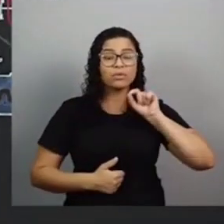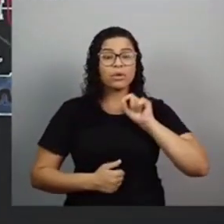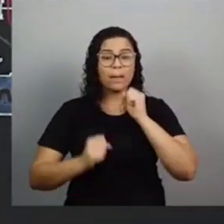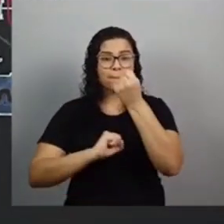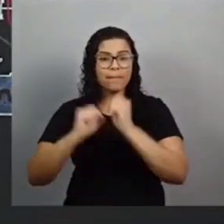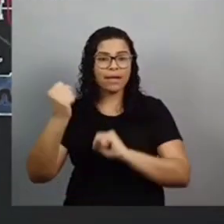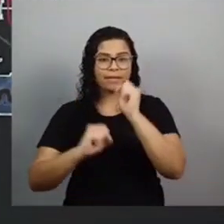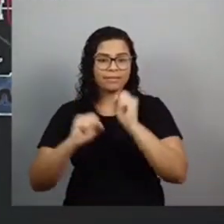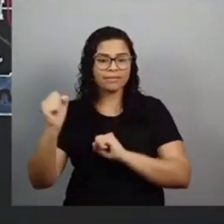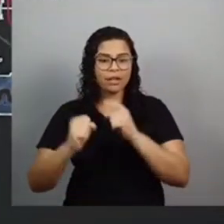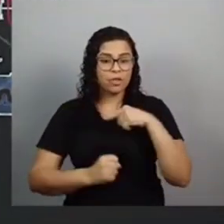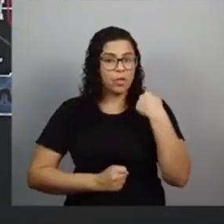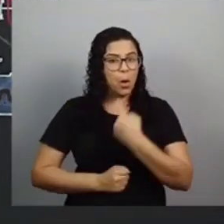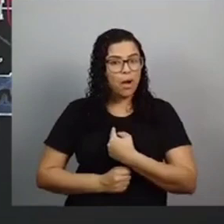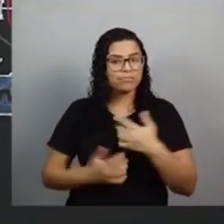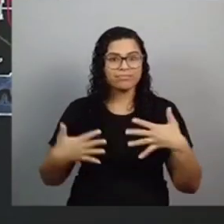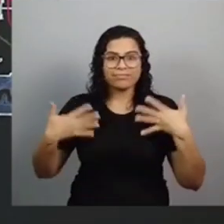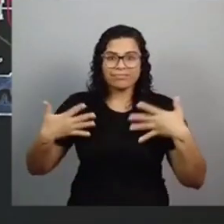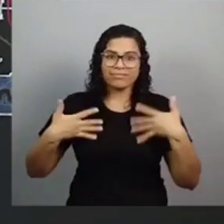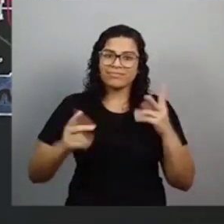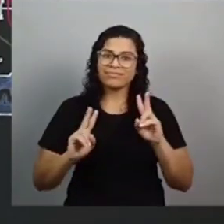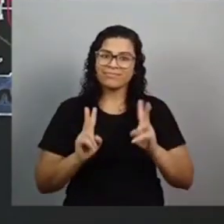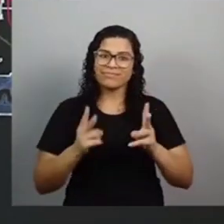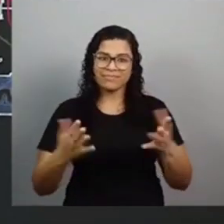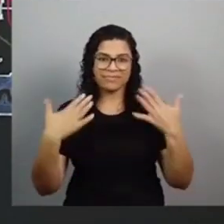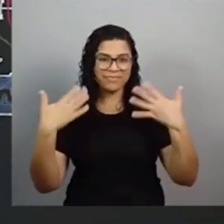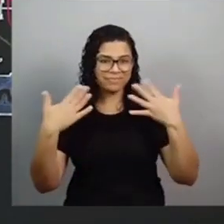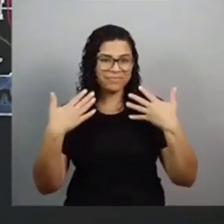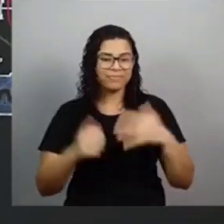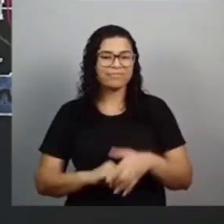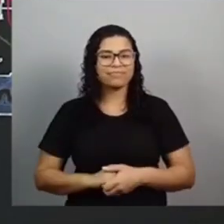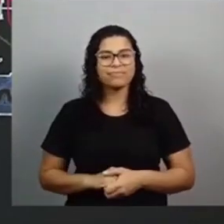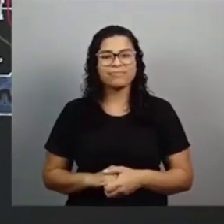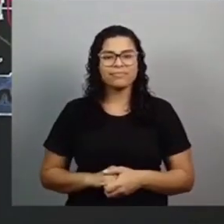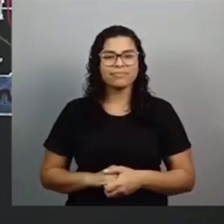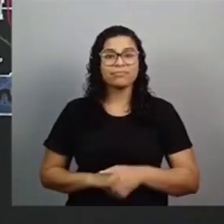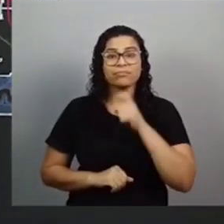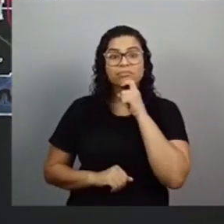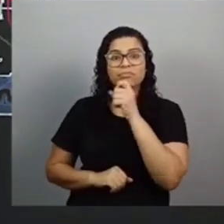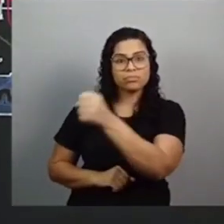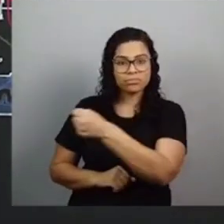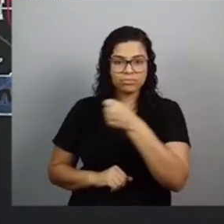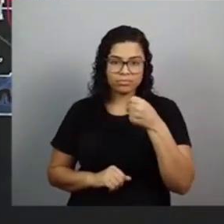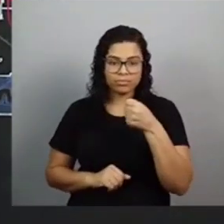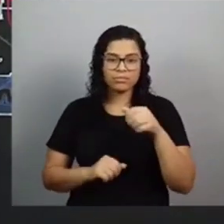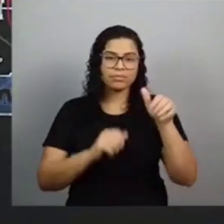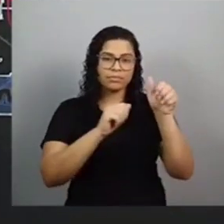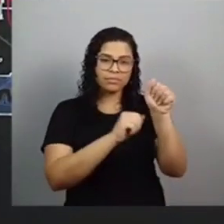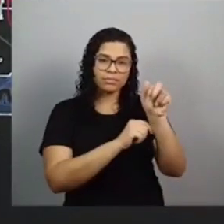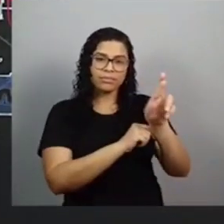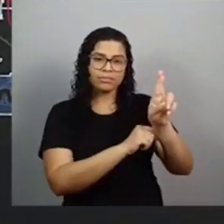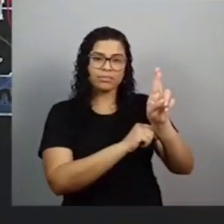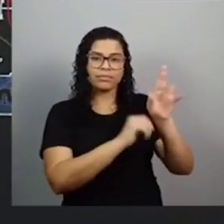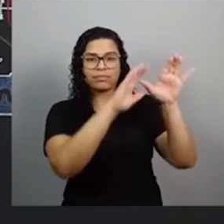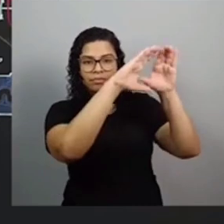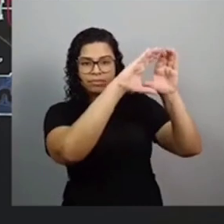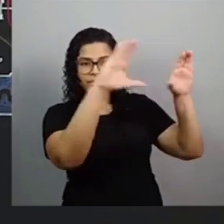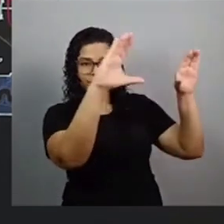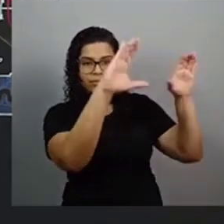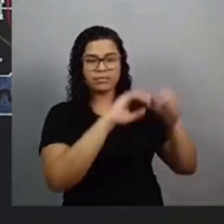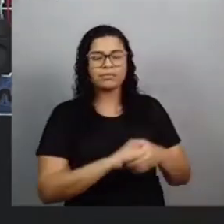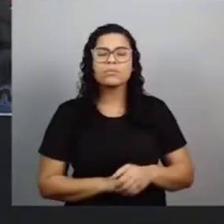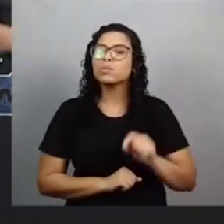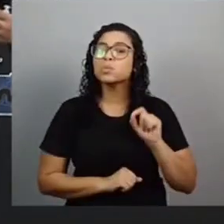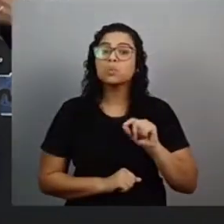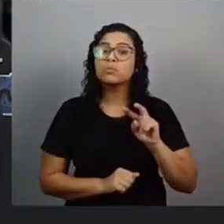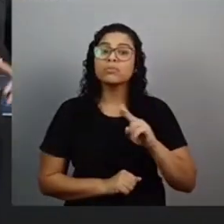alegria da nossa vida, especialmente no verão. Geladeiras e ar-condicionado. Essas 2, elas são máquinas térmicas, a gente fala